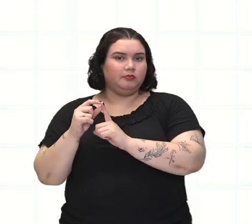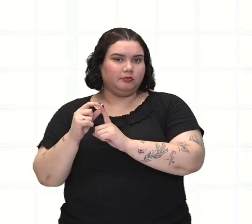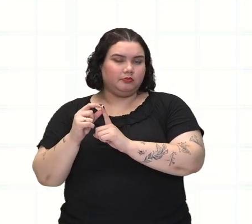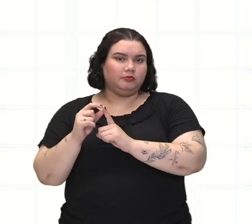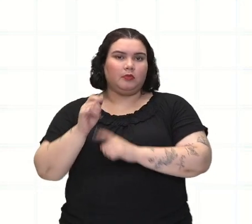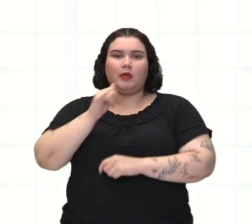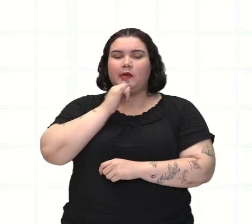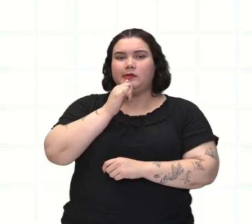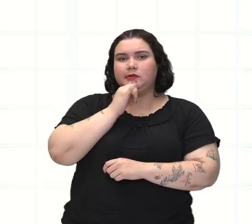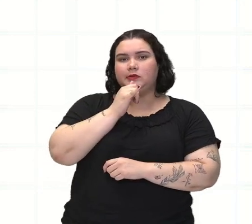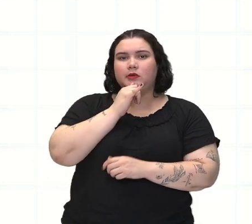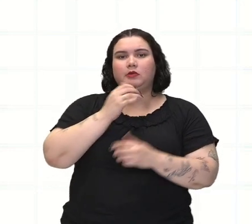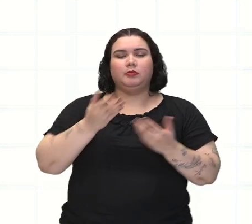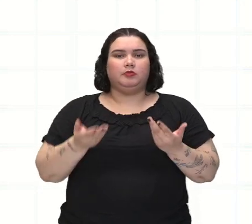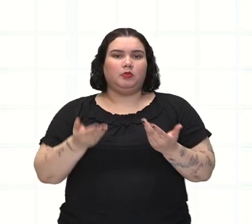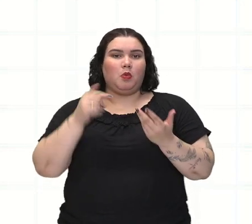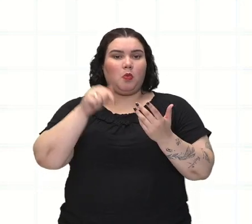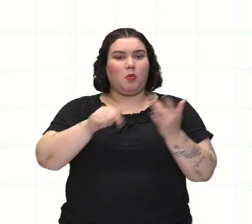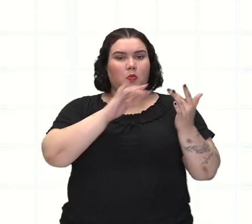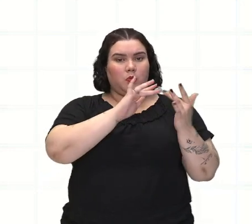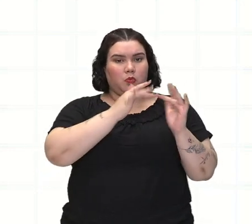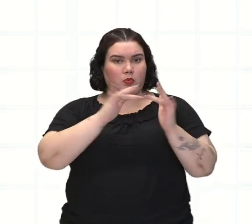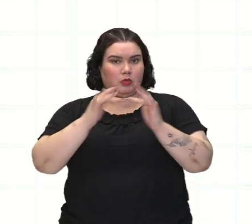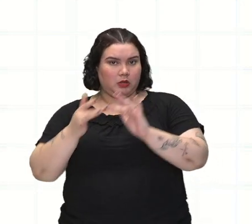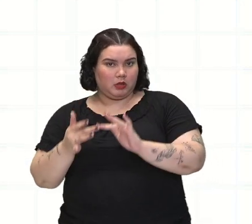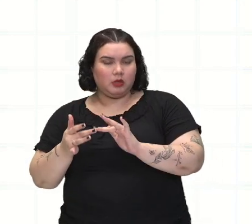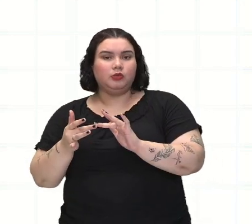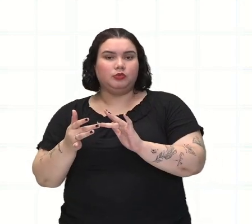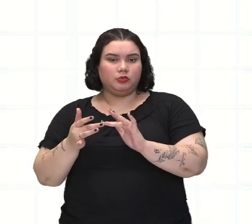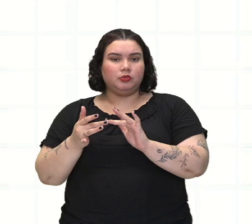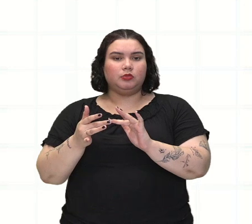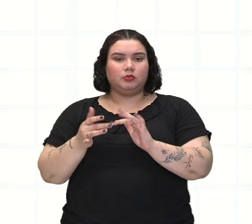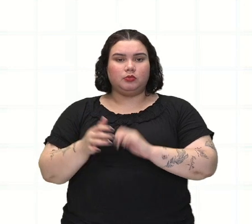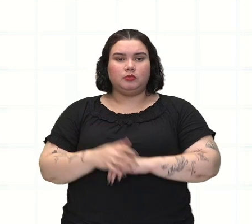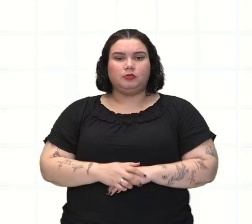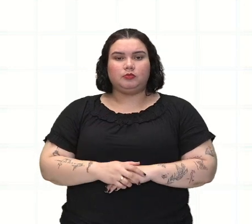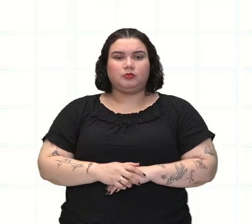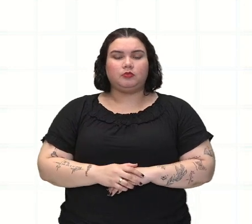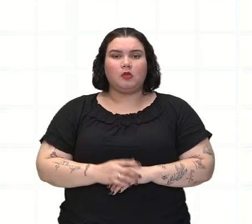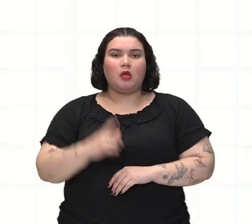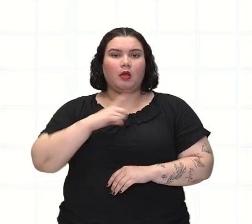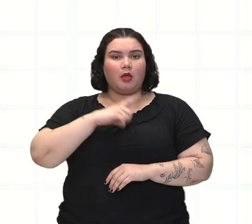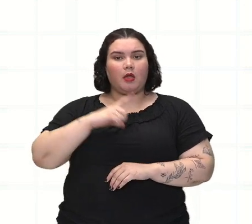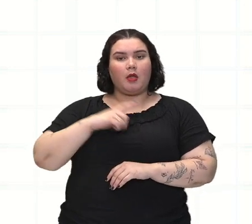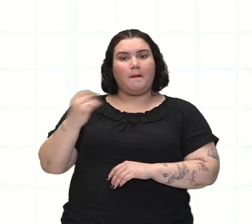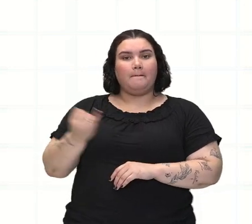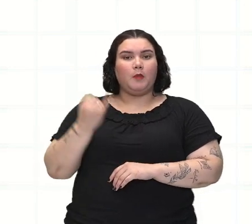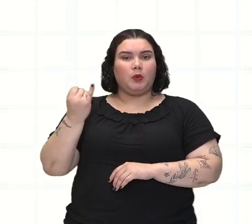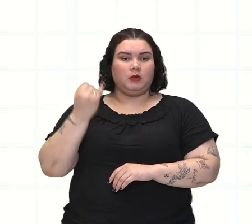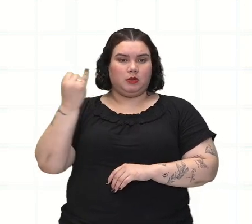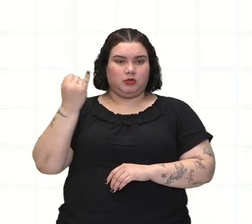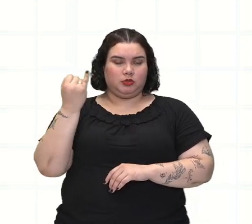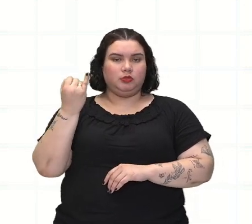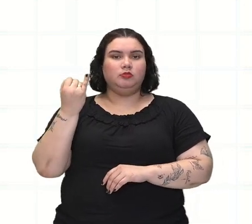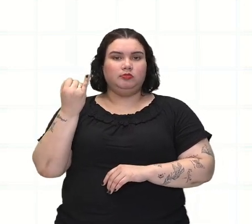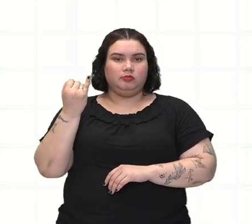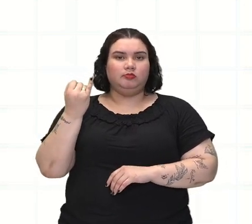que possui. O contexto, olha lá, terá papel